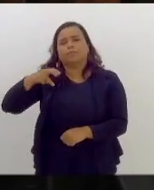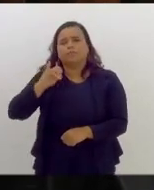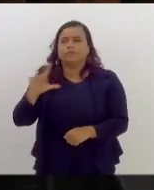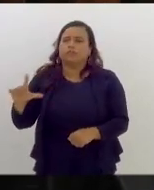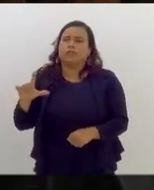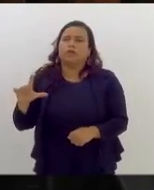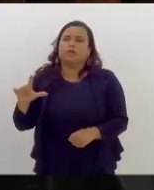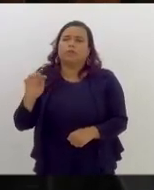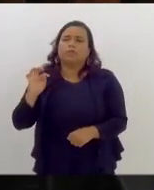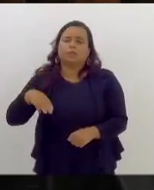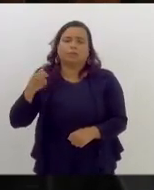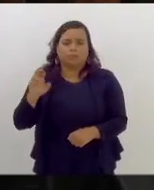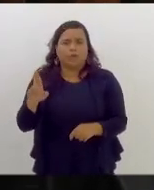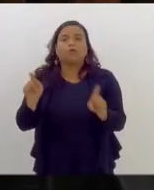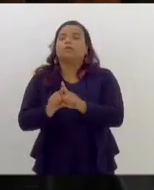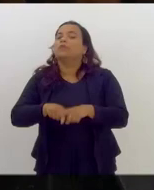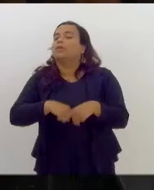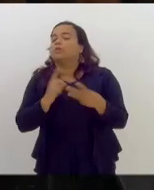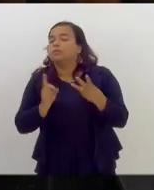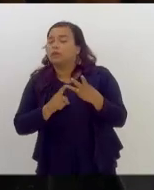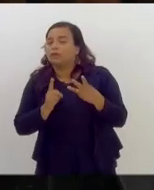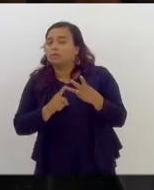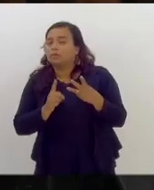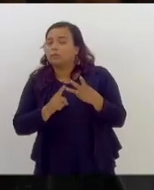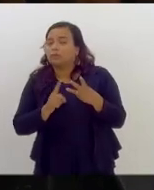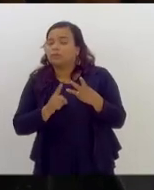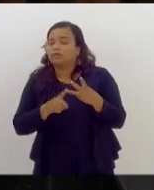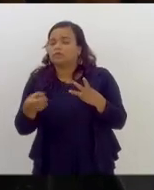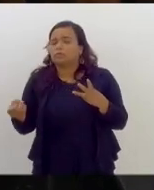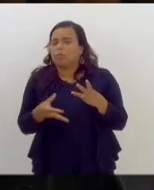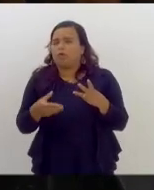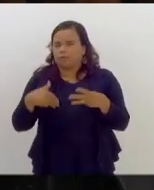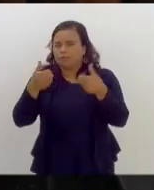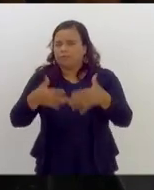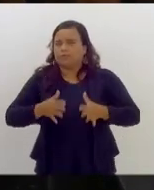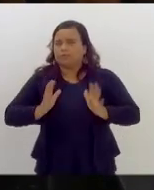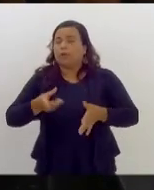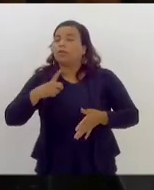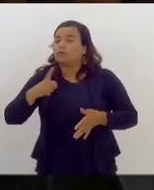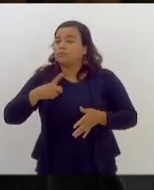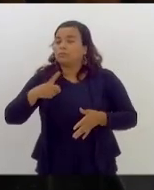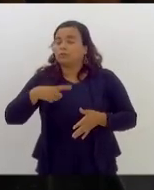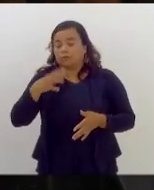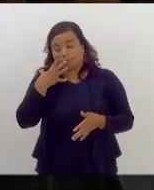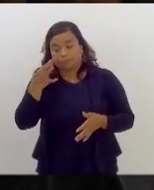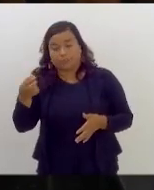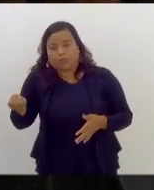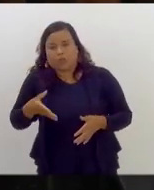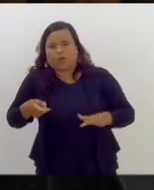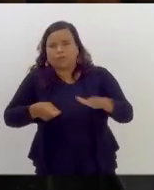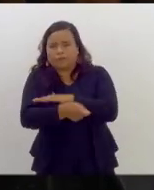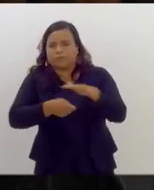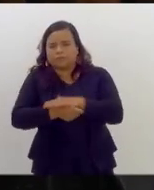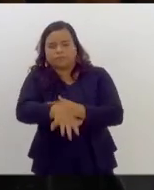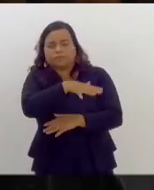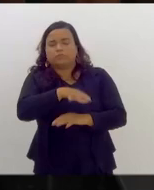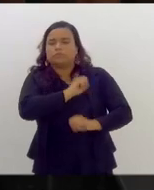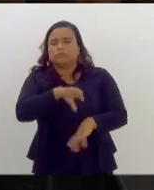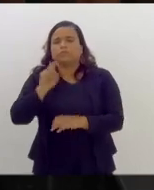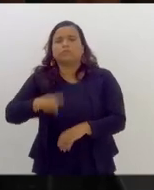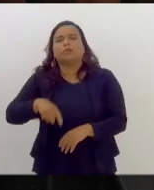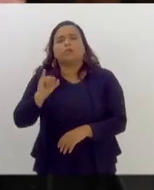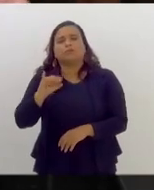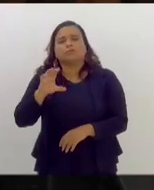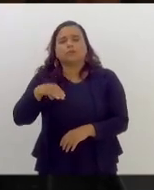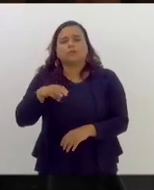a terceira grande novidade é essa que eu comecei falando. Tem uma vertente nova de financiamento da educação, que é o ICMS da educação,